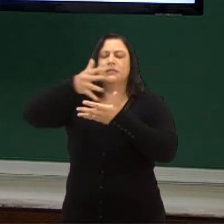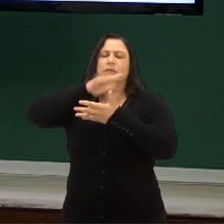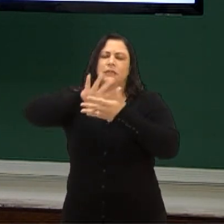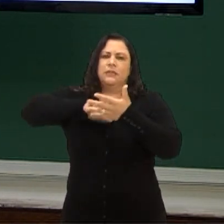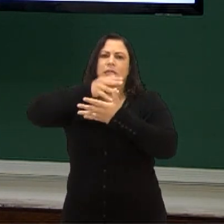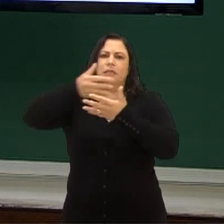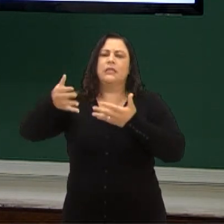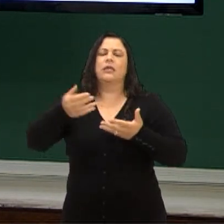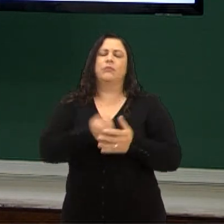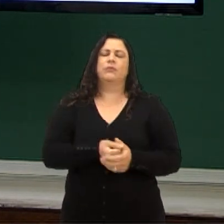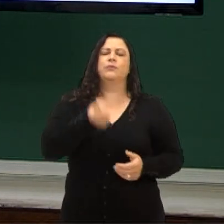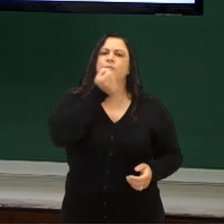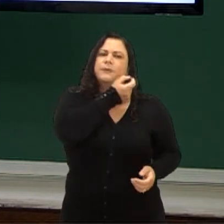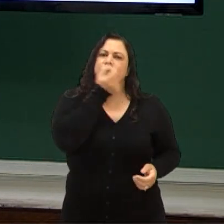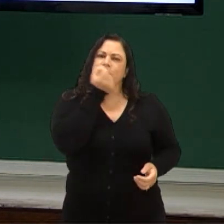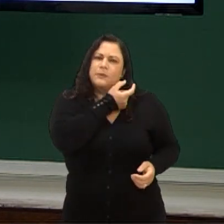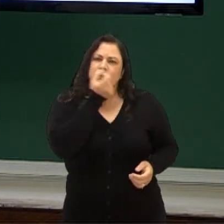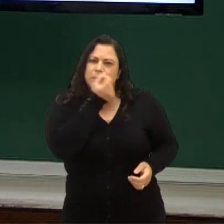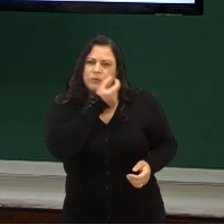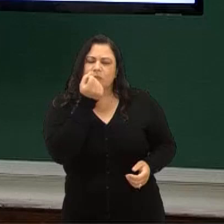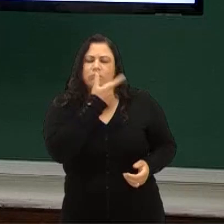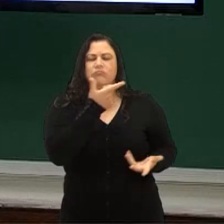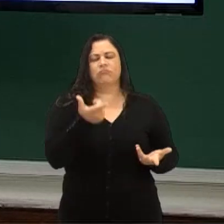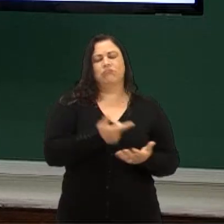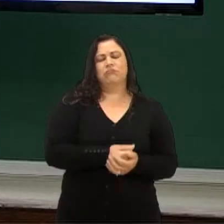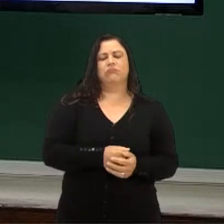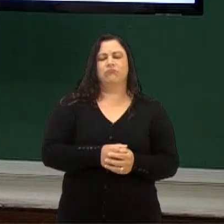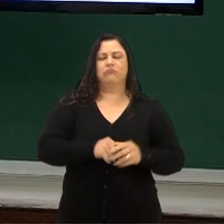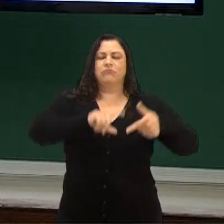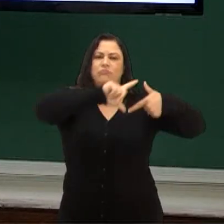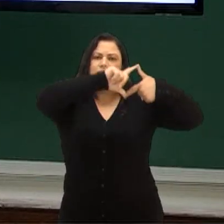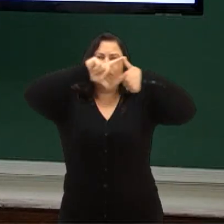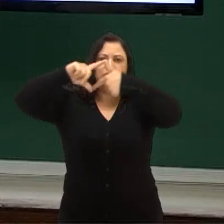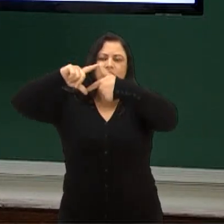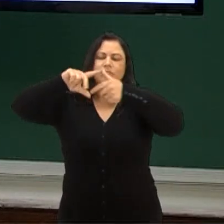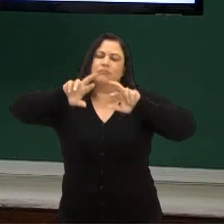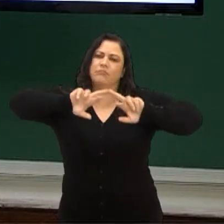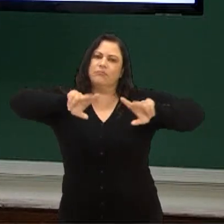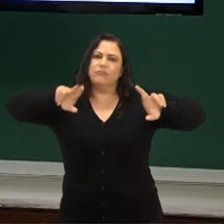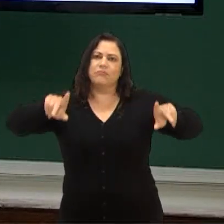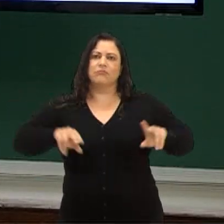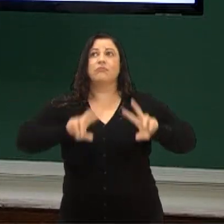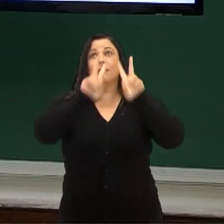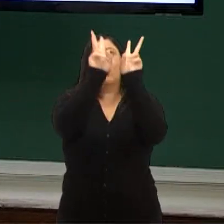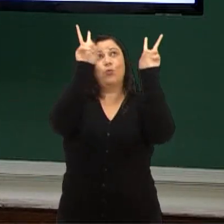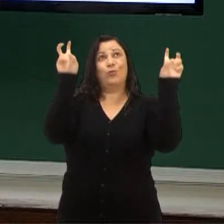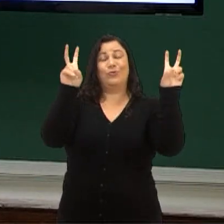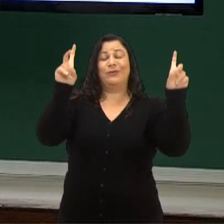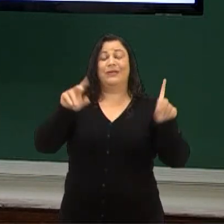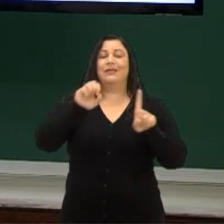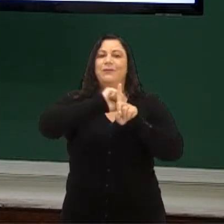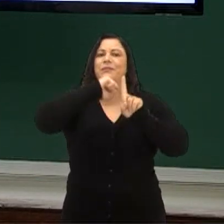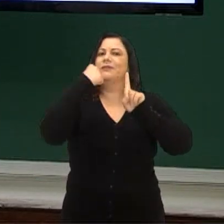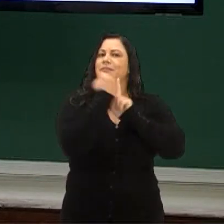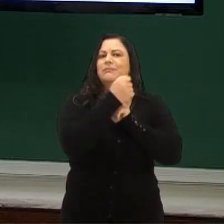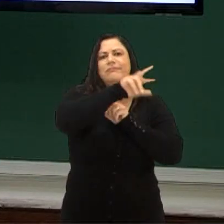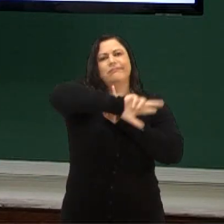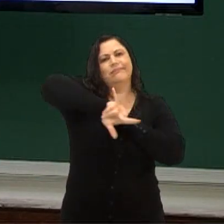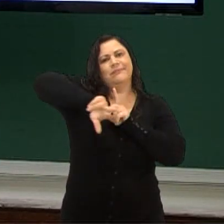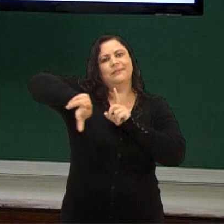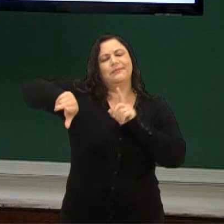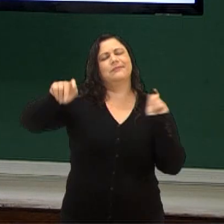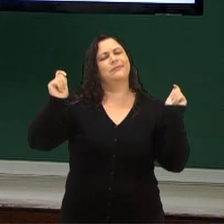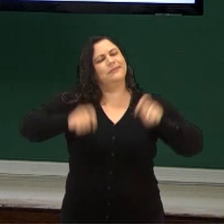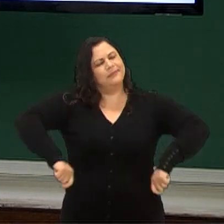tirinha com uma crítica em forma de humor, né? Há muitos temas da sociedade, então a tirinha foi incluída nos jornais